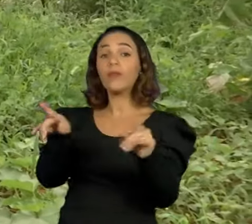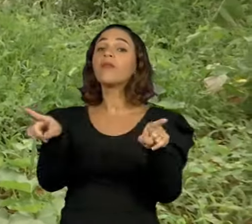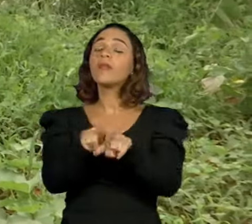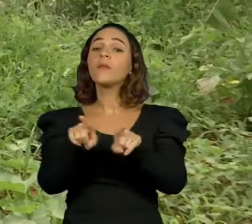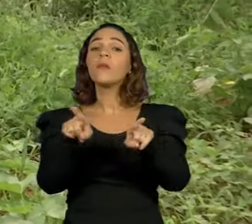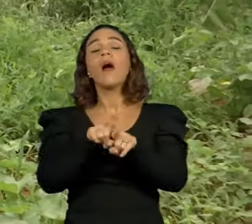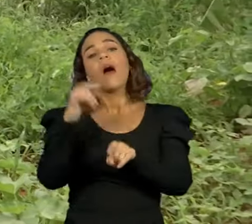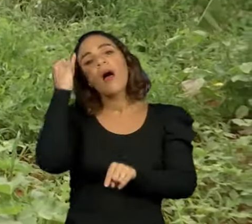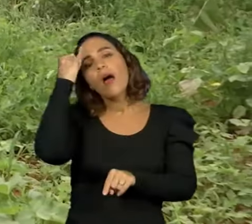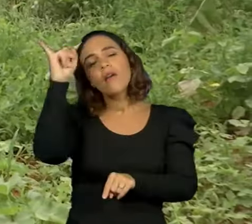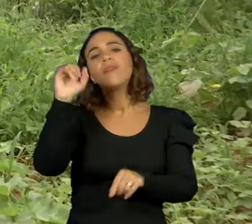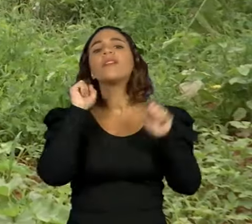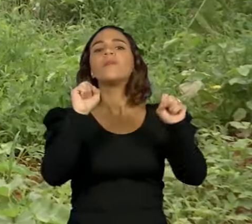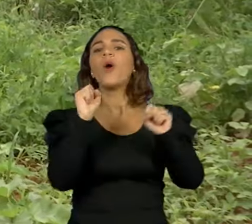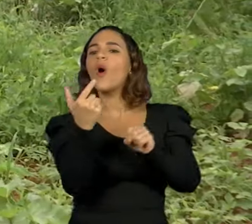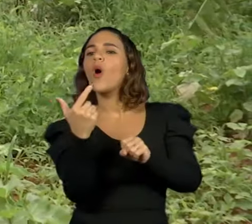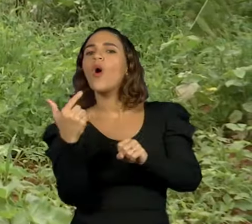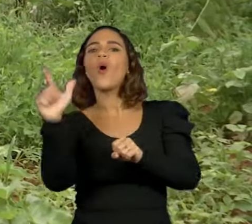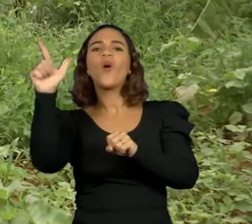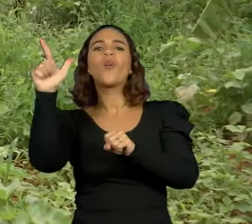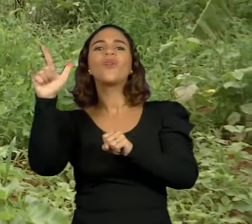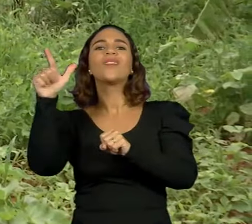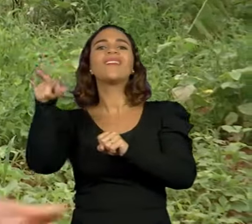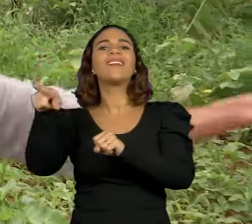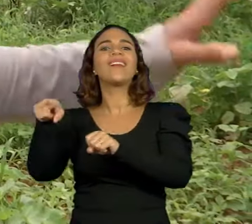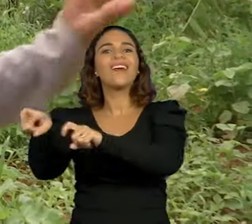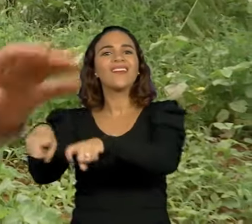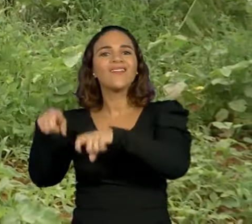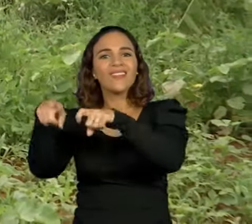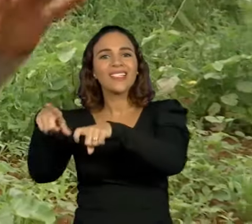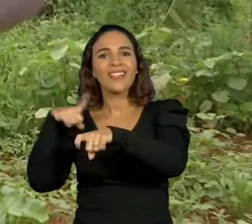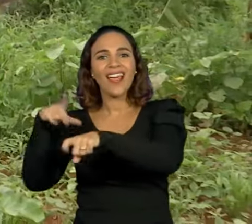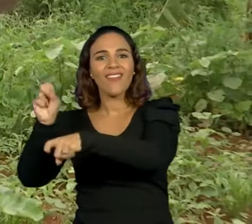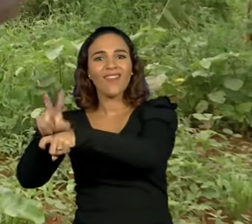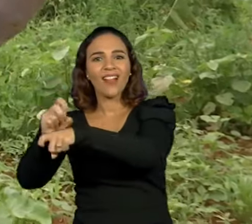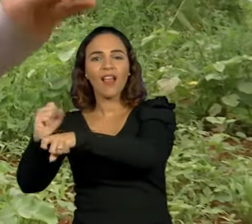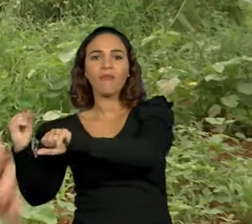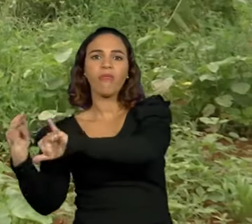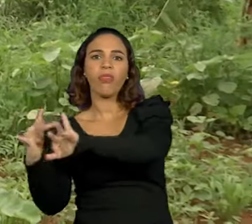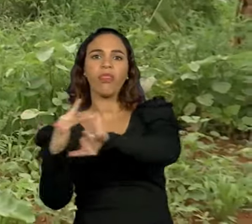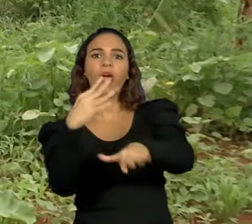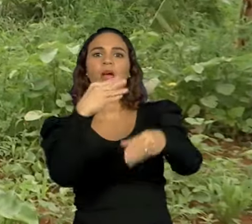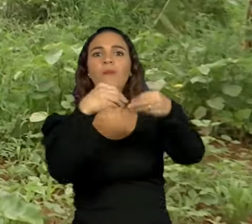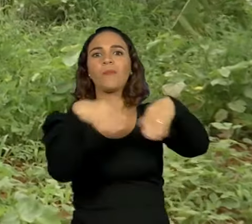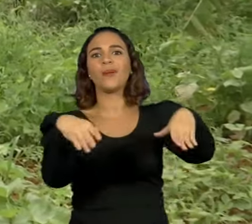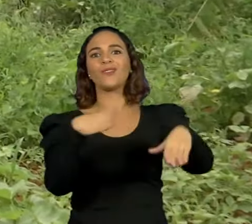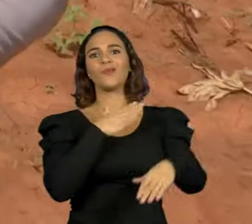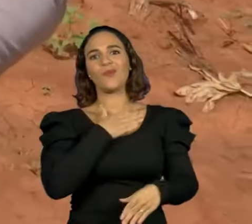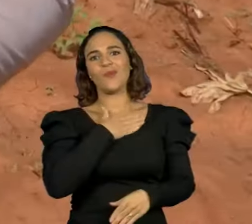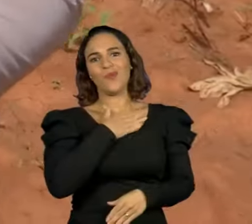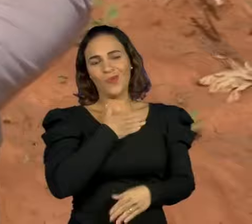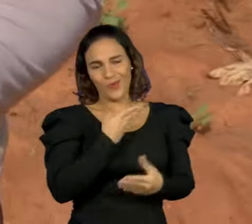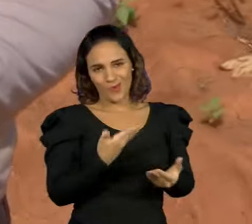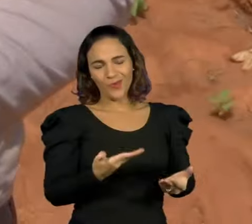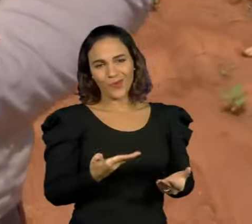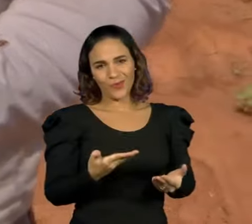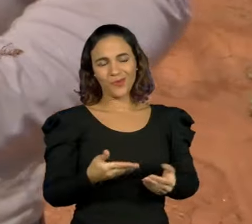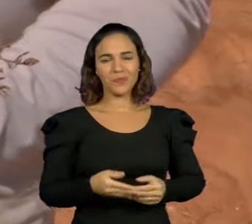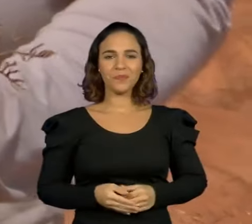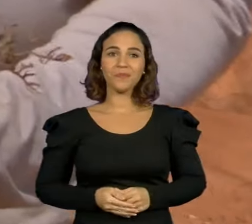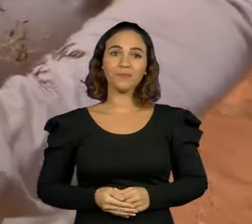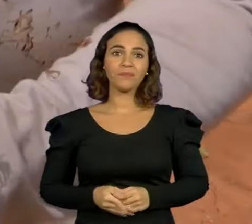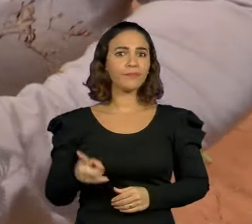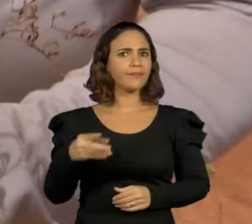proteger de uma eventual pulverização em uma área vizinha, com veneno, entendeu?